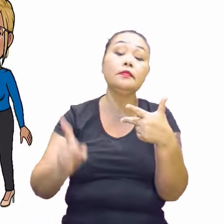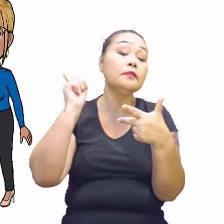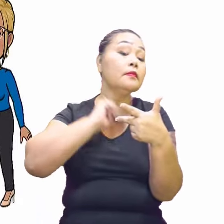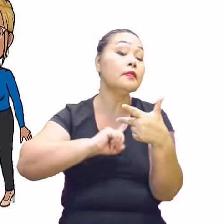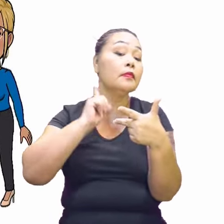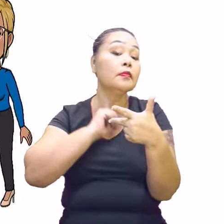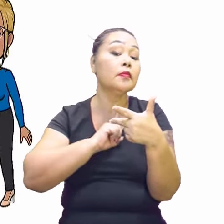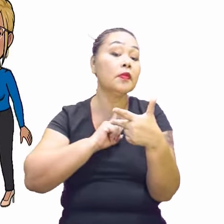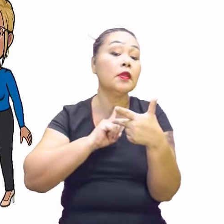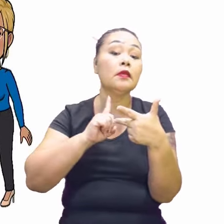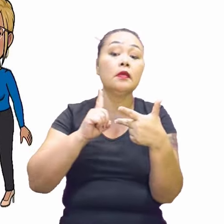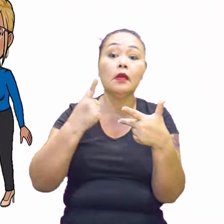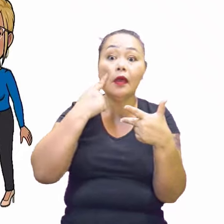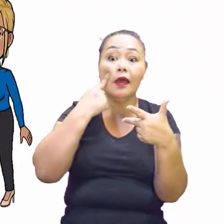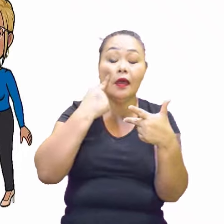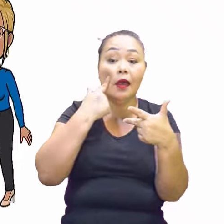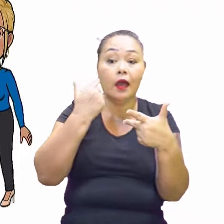Gerais são